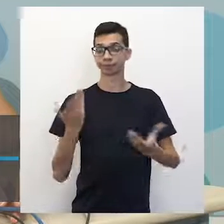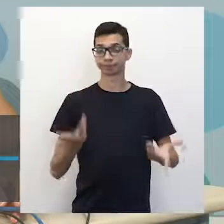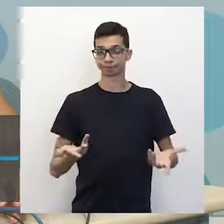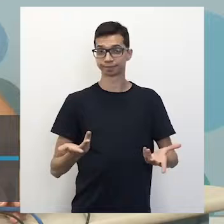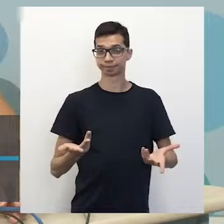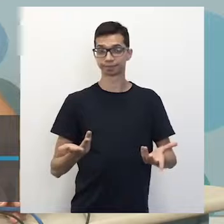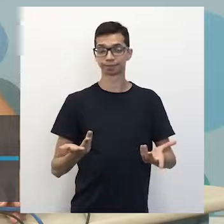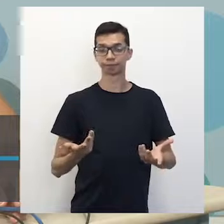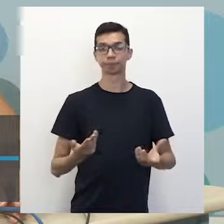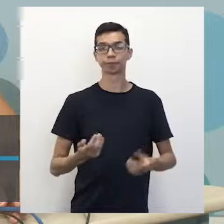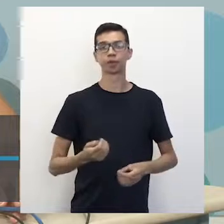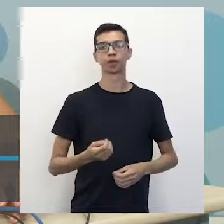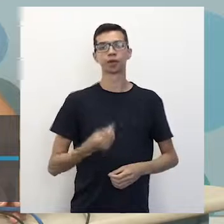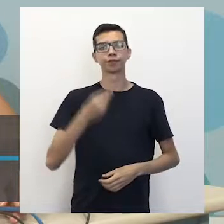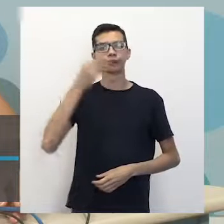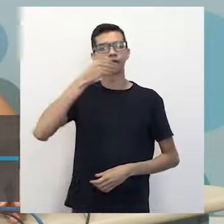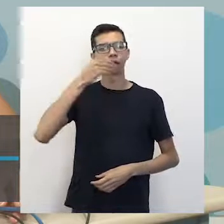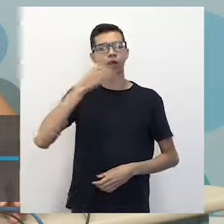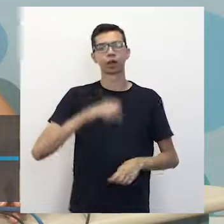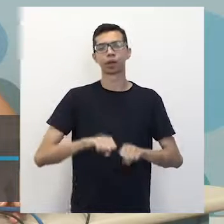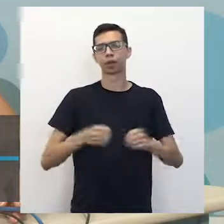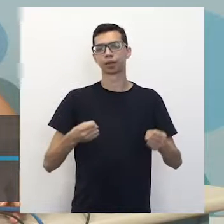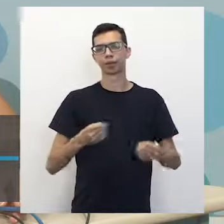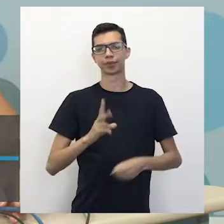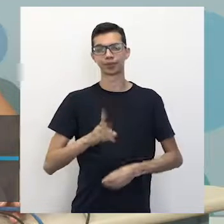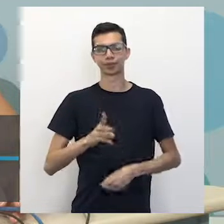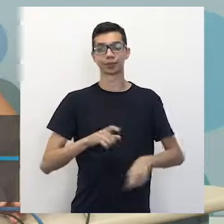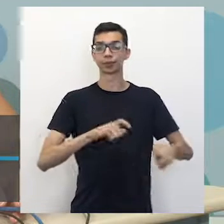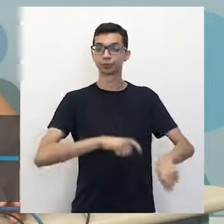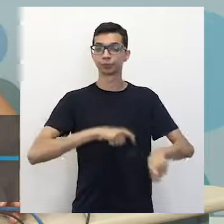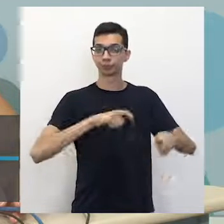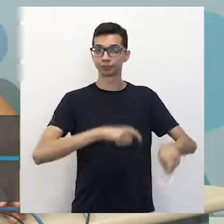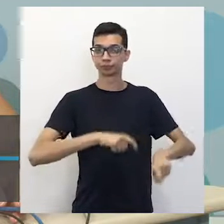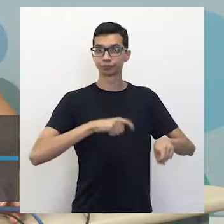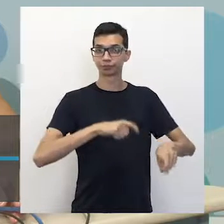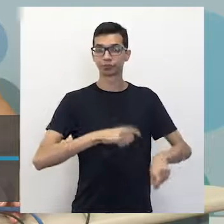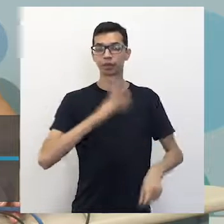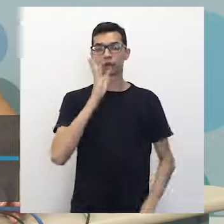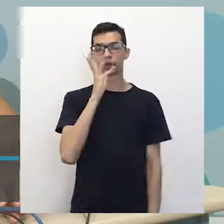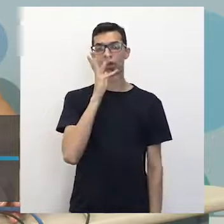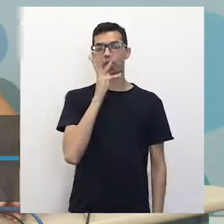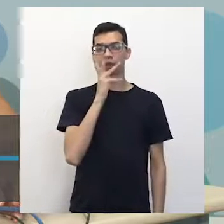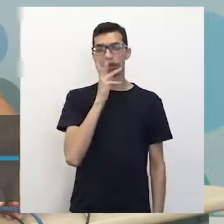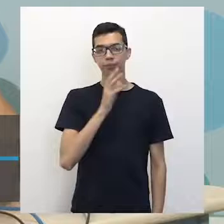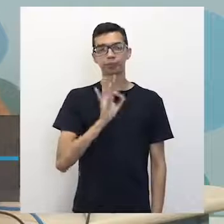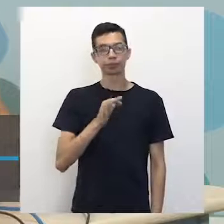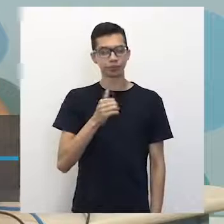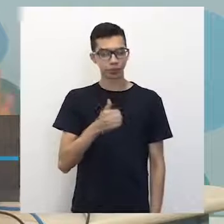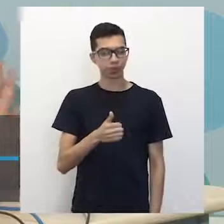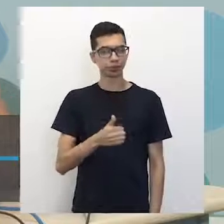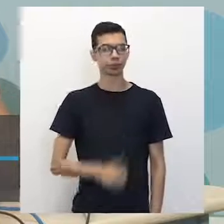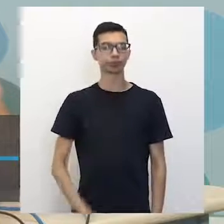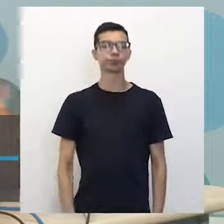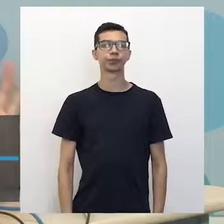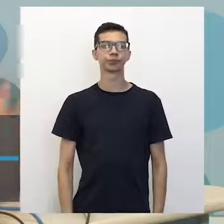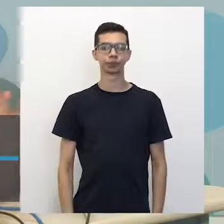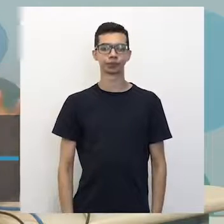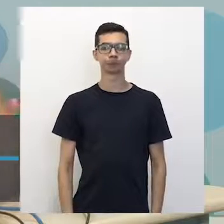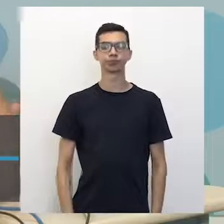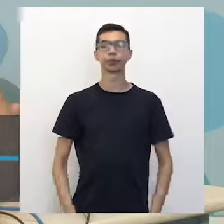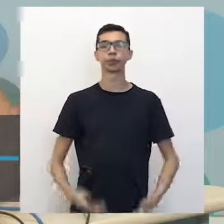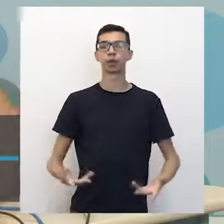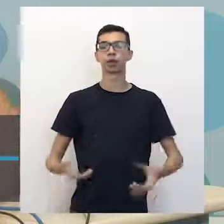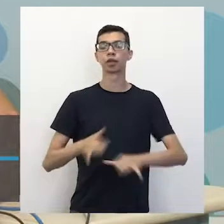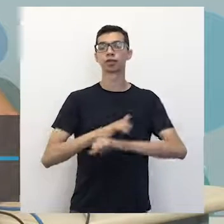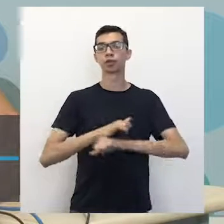muito mais frágeis e tornavam a produção agrícola muito lenta, tá? Com esse, vamos dizer, sossego